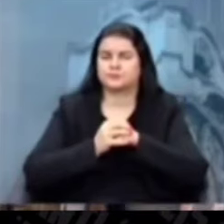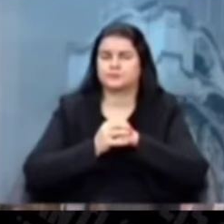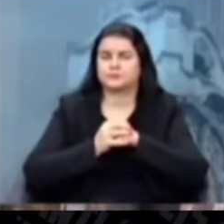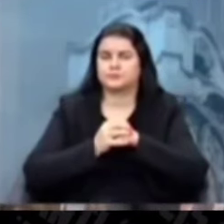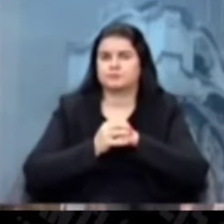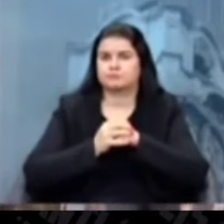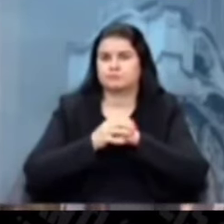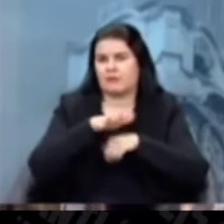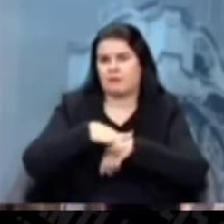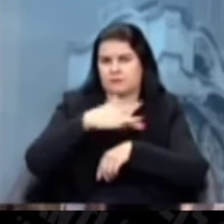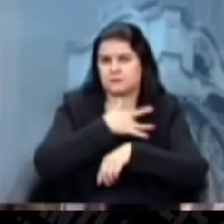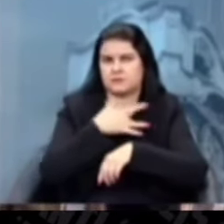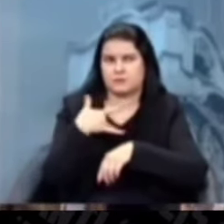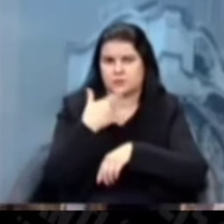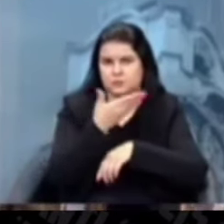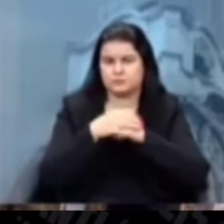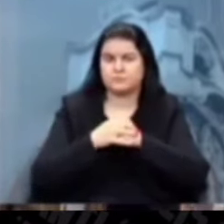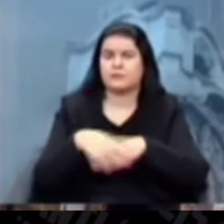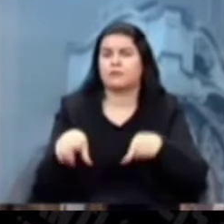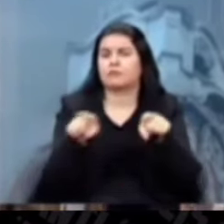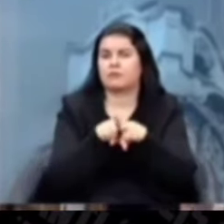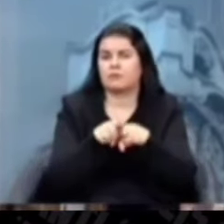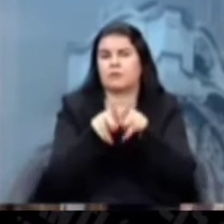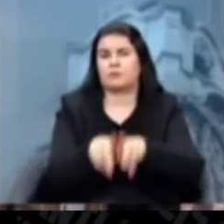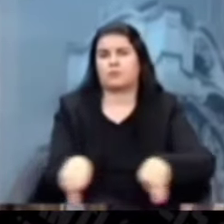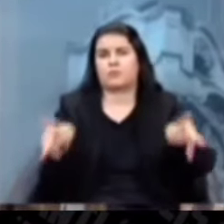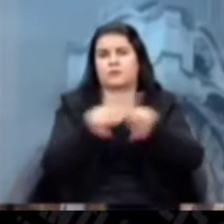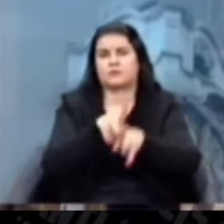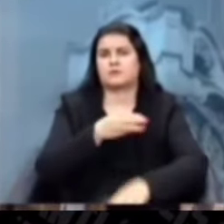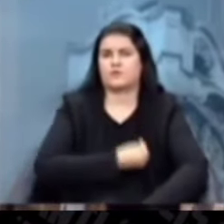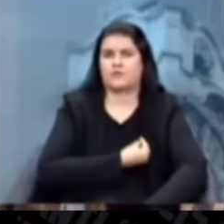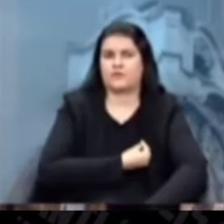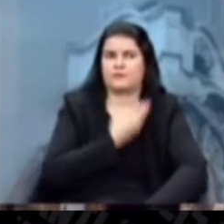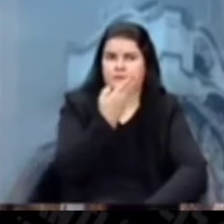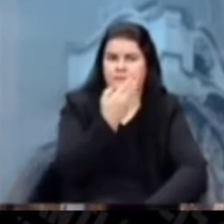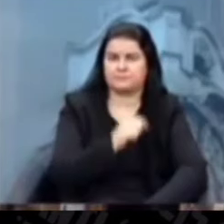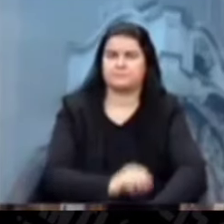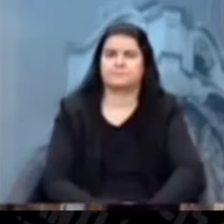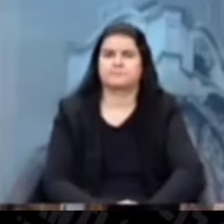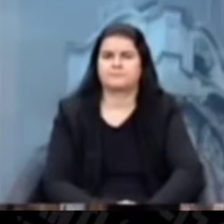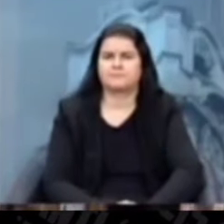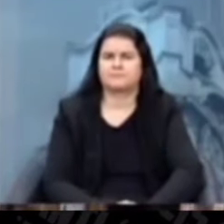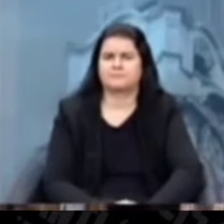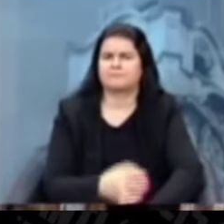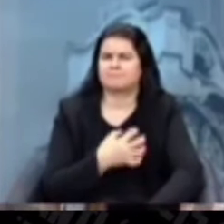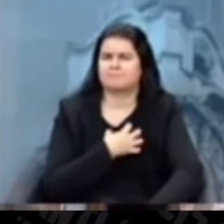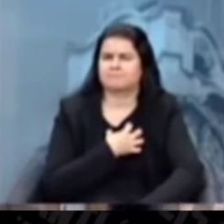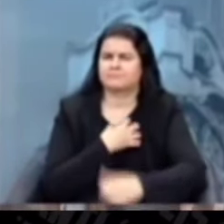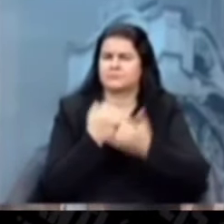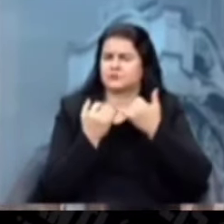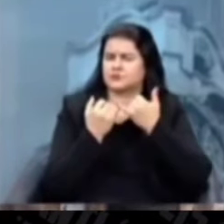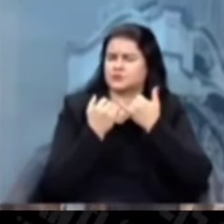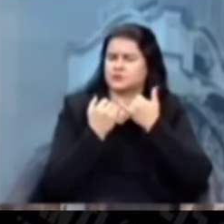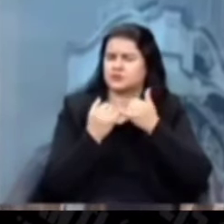da saúde, quanto da população local. Realmente chocante os relatos